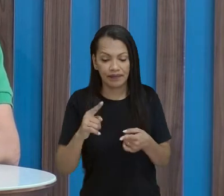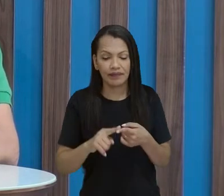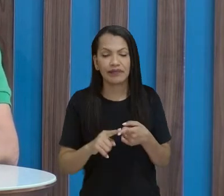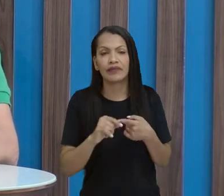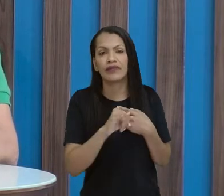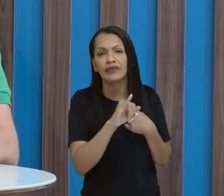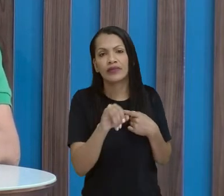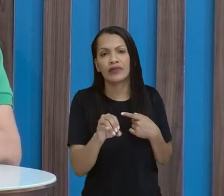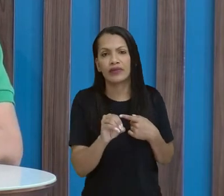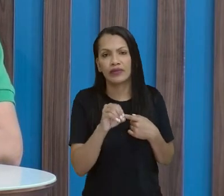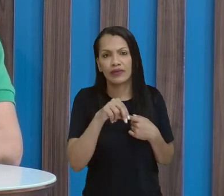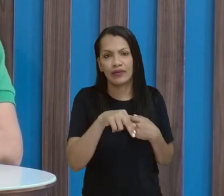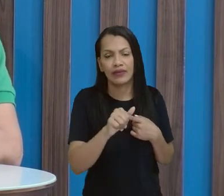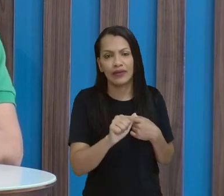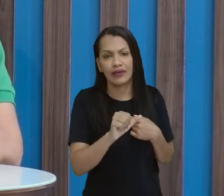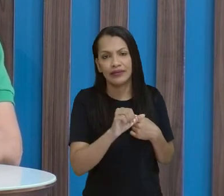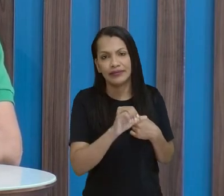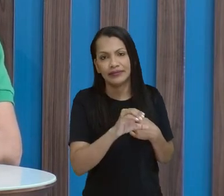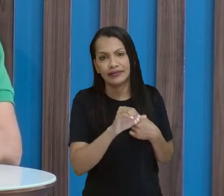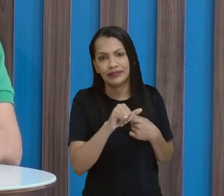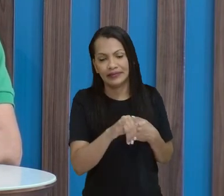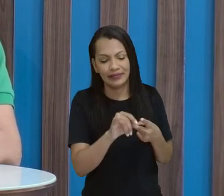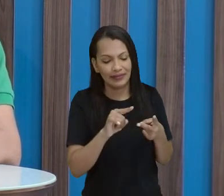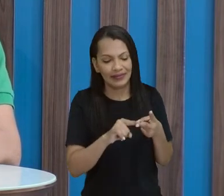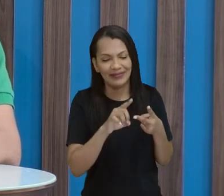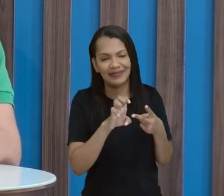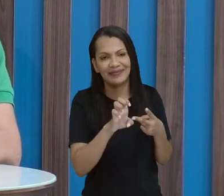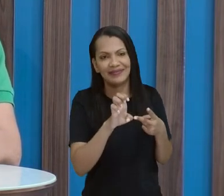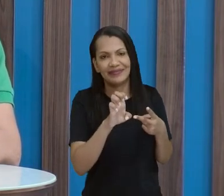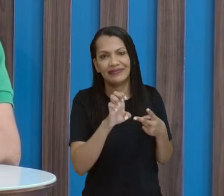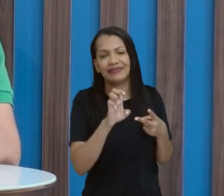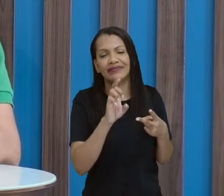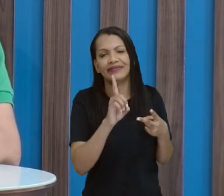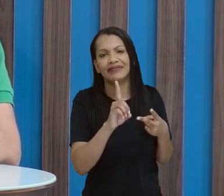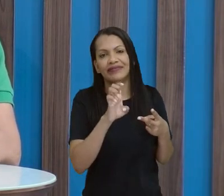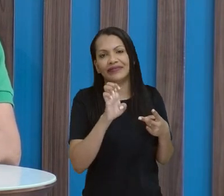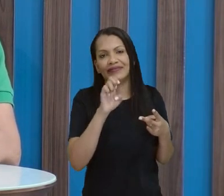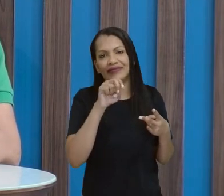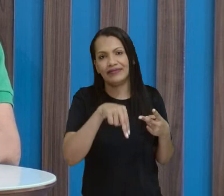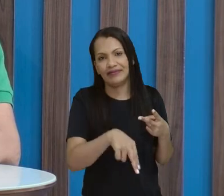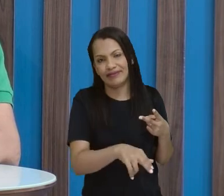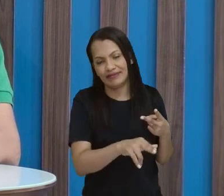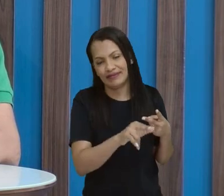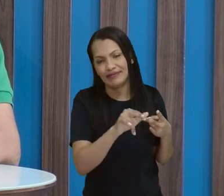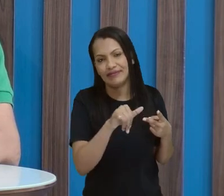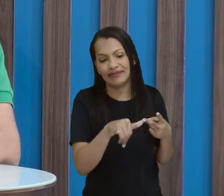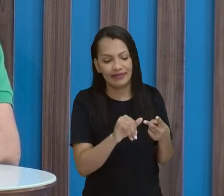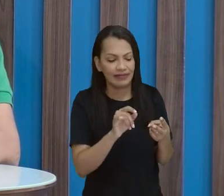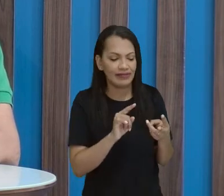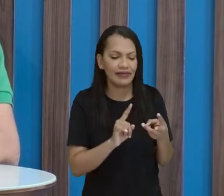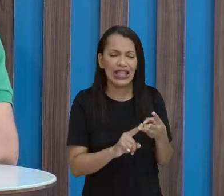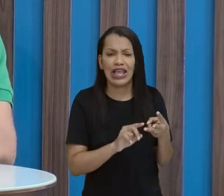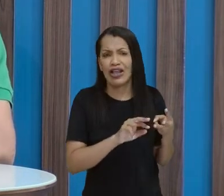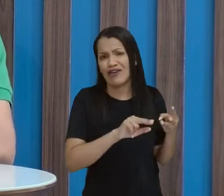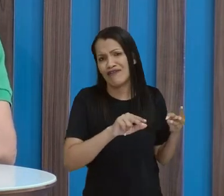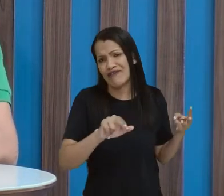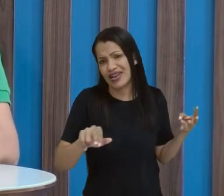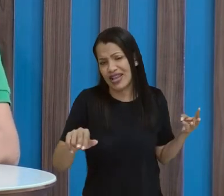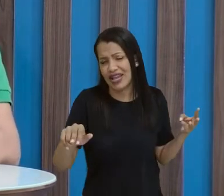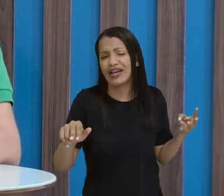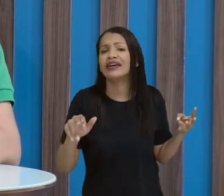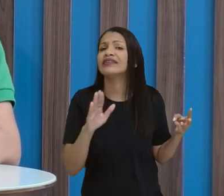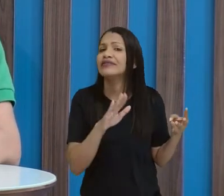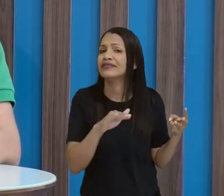olha, o Jonassi. Temos o Dene. Que maravilha. Pois é, temos aqui várias maravilha. Pessoas.